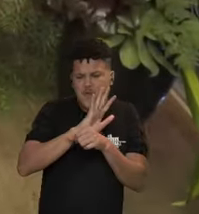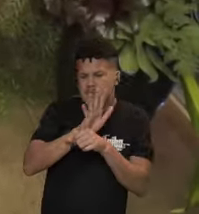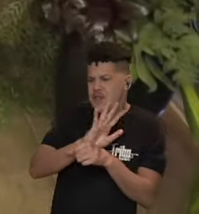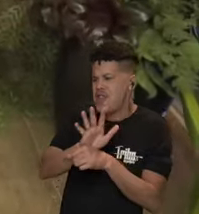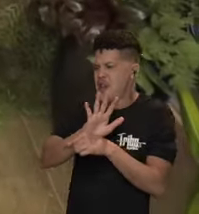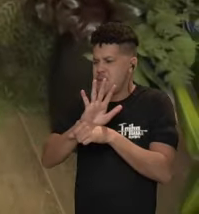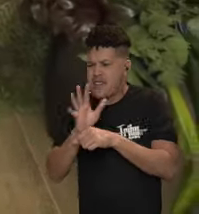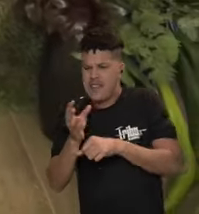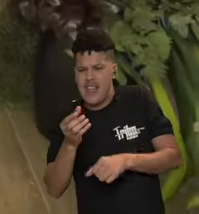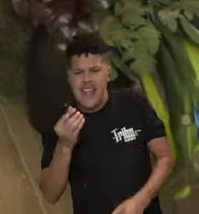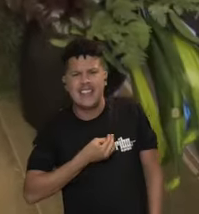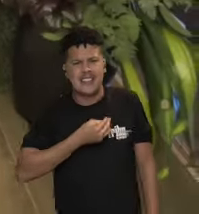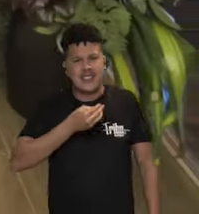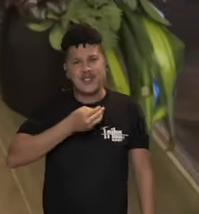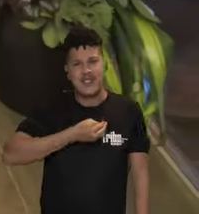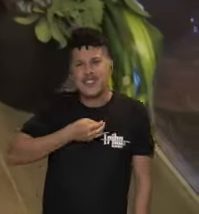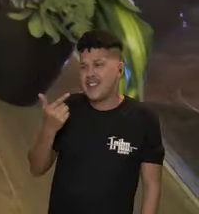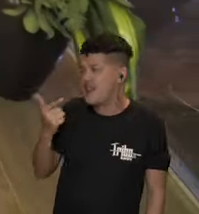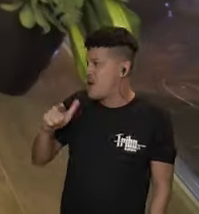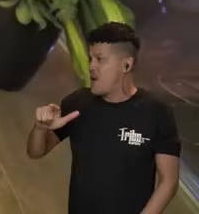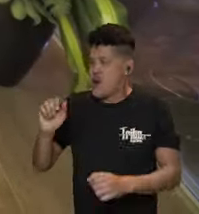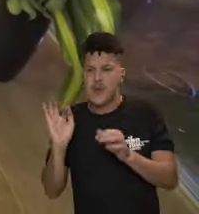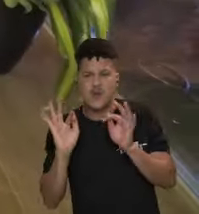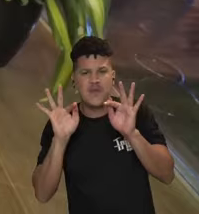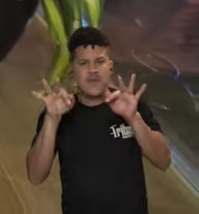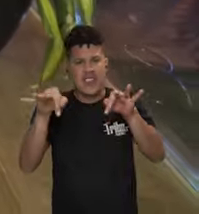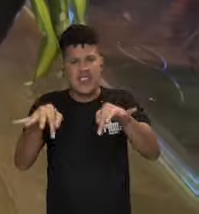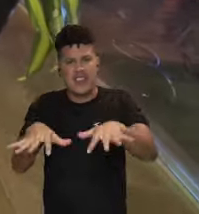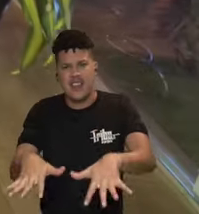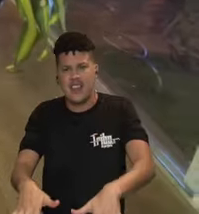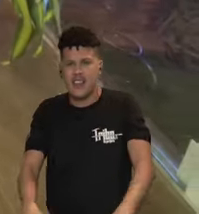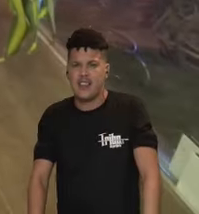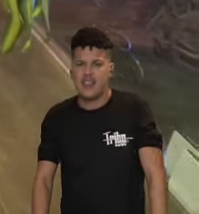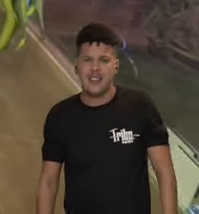Nosso filme existir outro